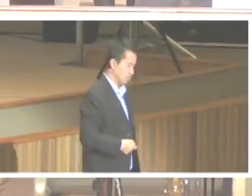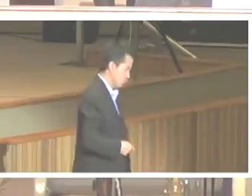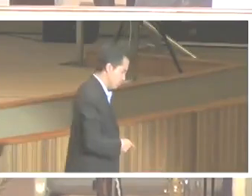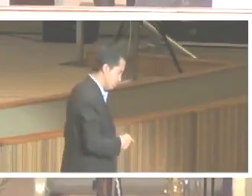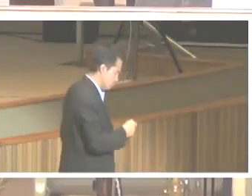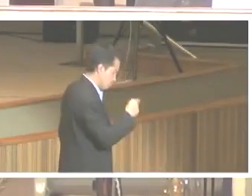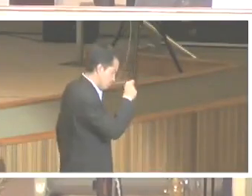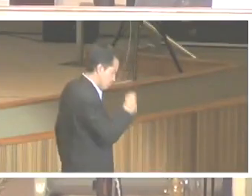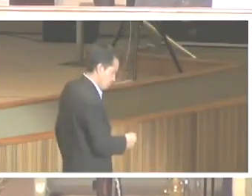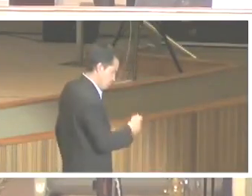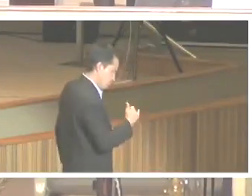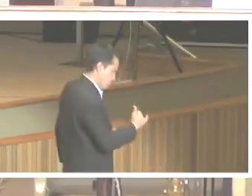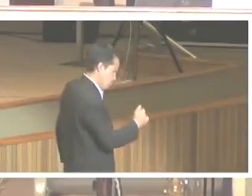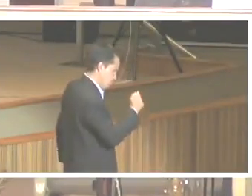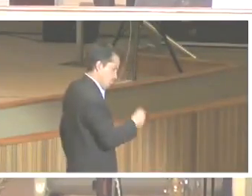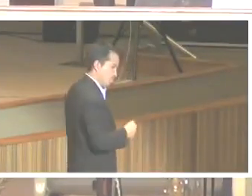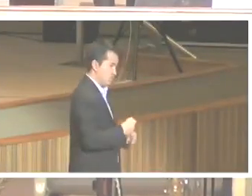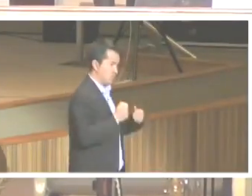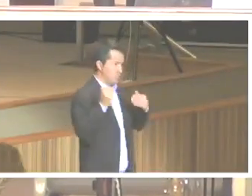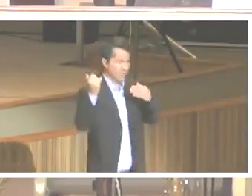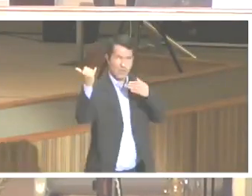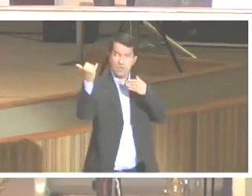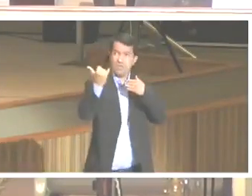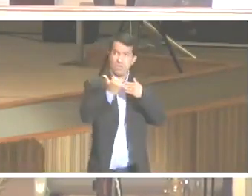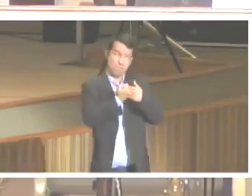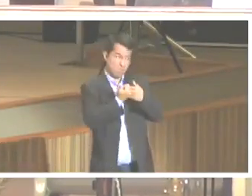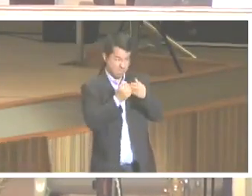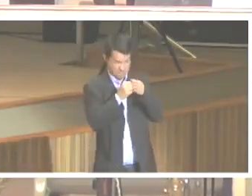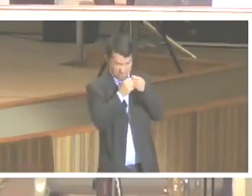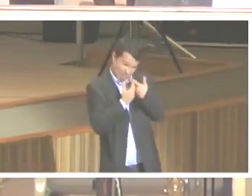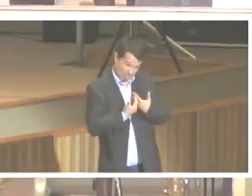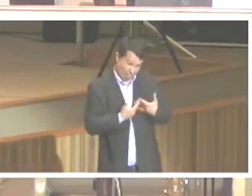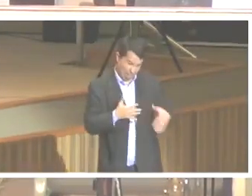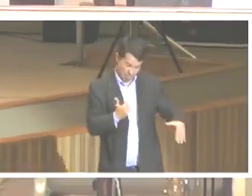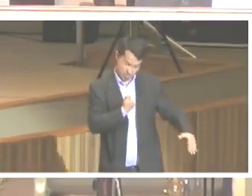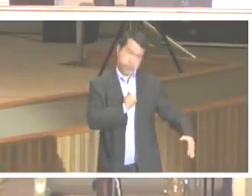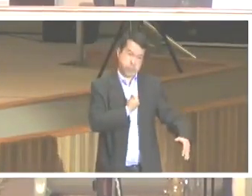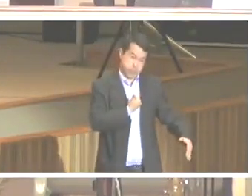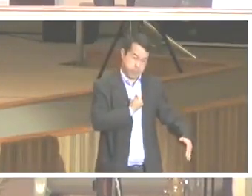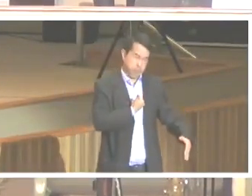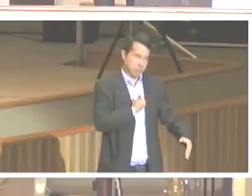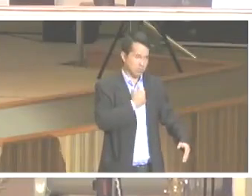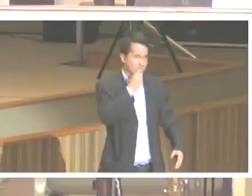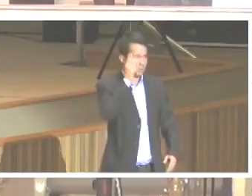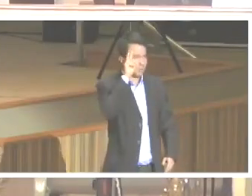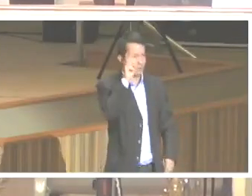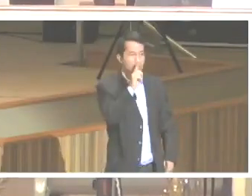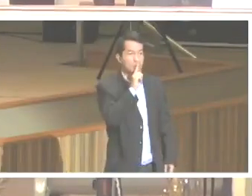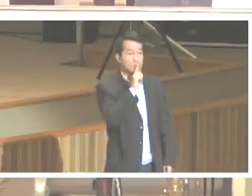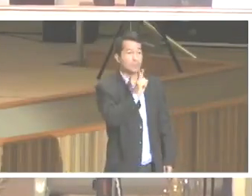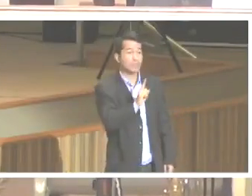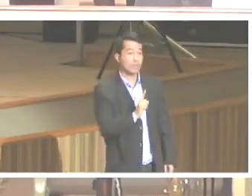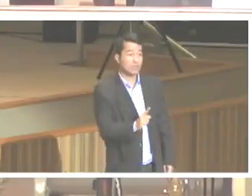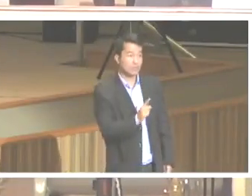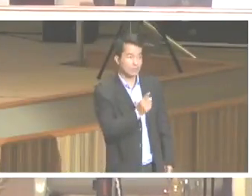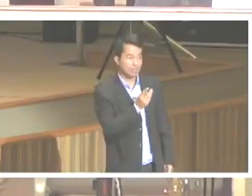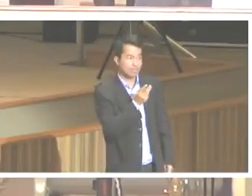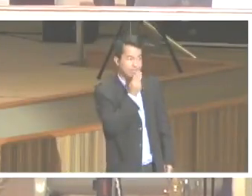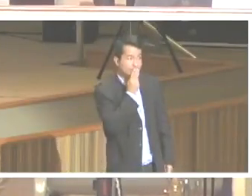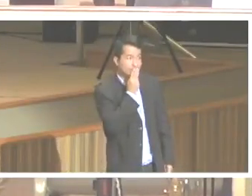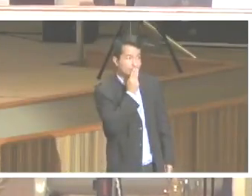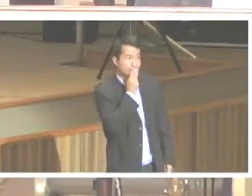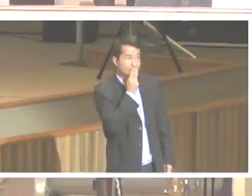enxergar dele e durante o período que zacarias ficou mudo deus o transformou o profeta